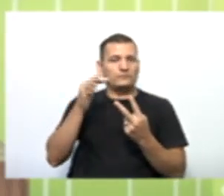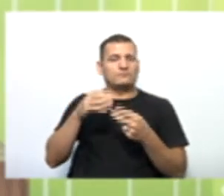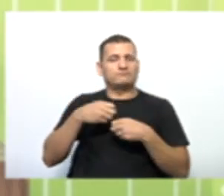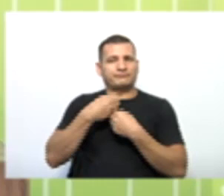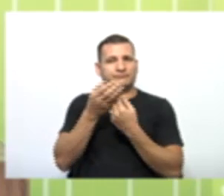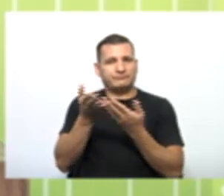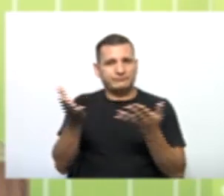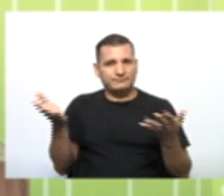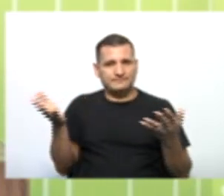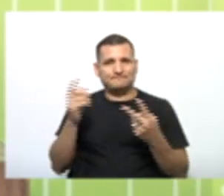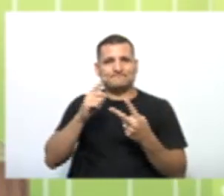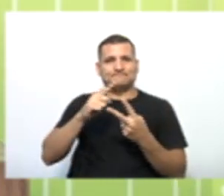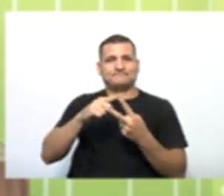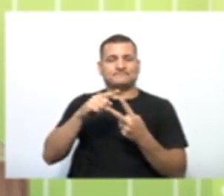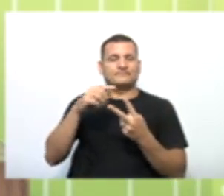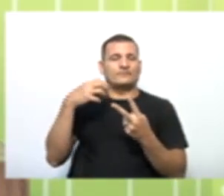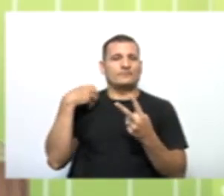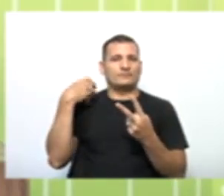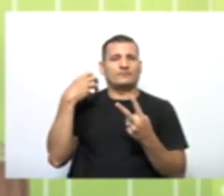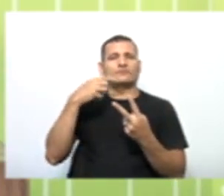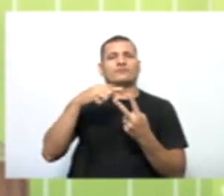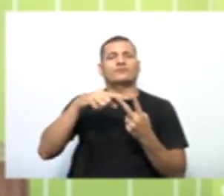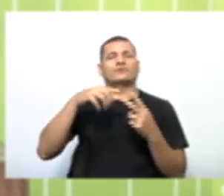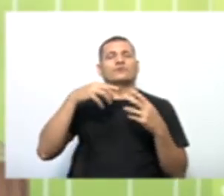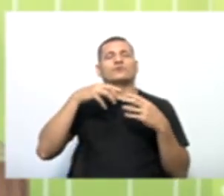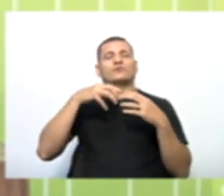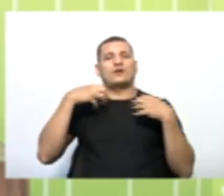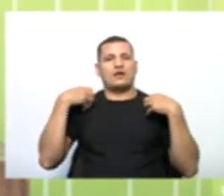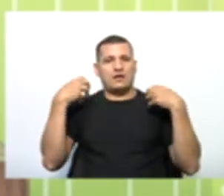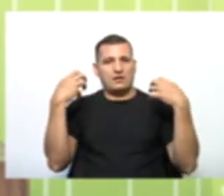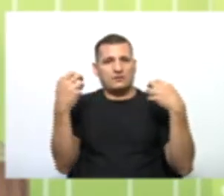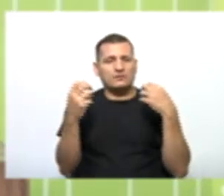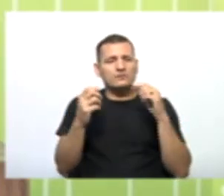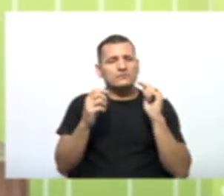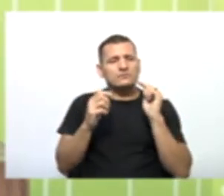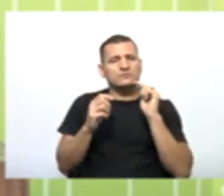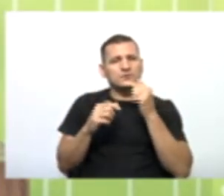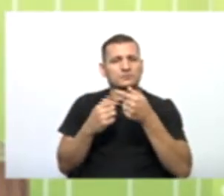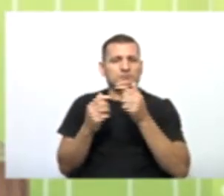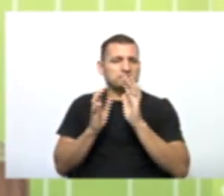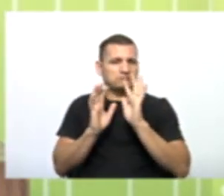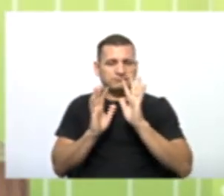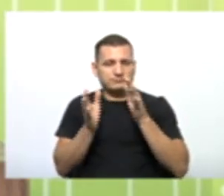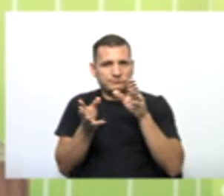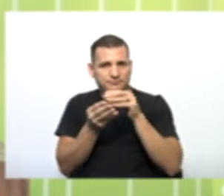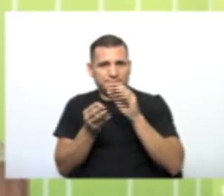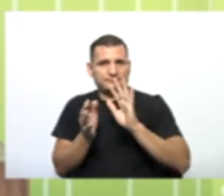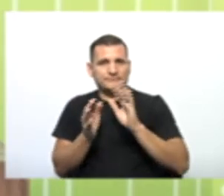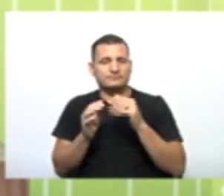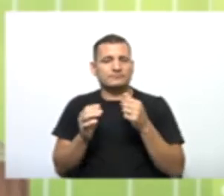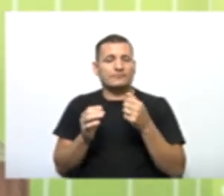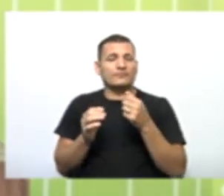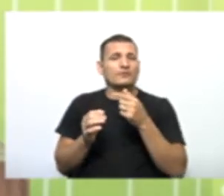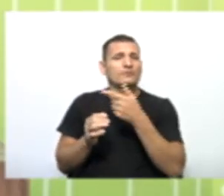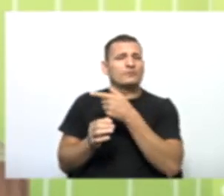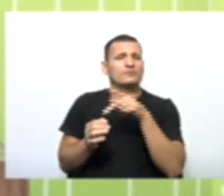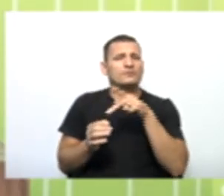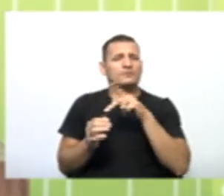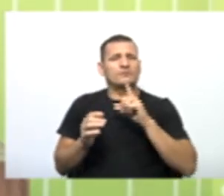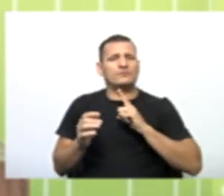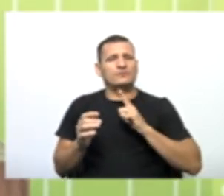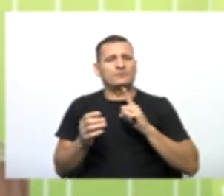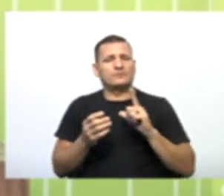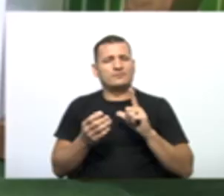o Sócrates e o Aristóteles. Então a gente daqui a pouquinho vai comentar. Professor Diego, o pessoal aí dá um alô no chat, não é